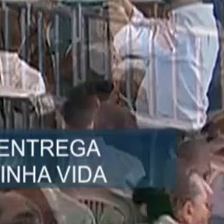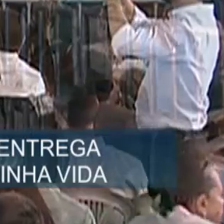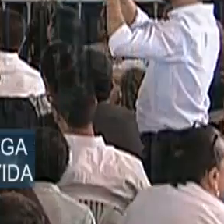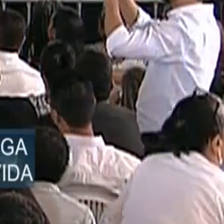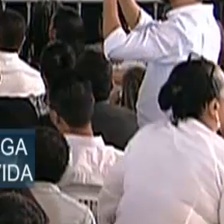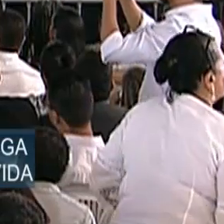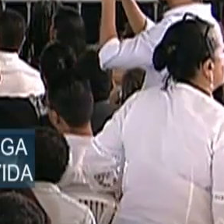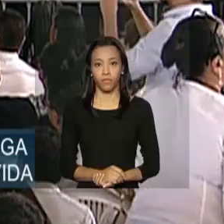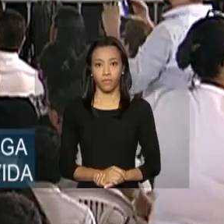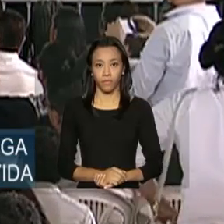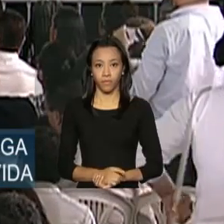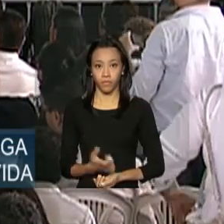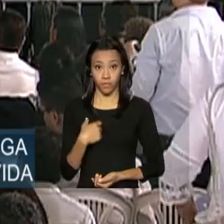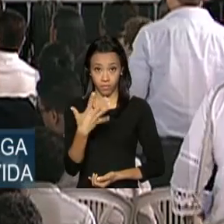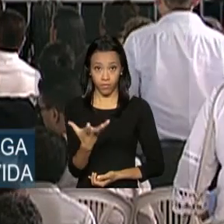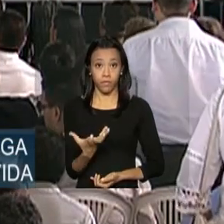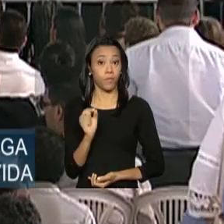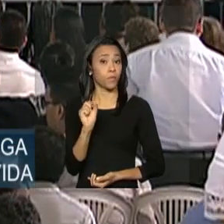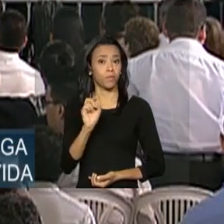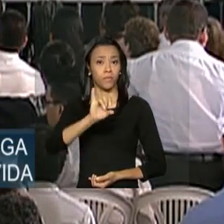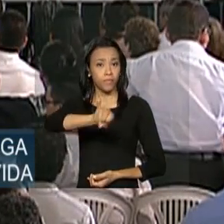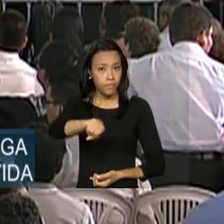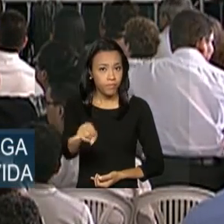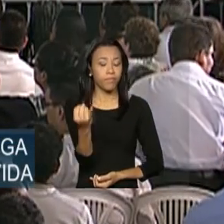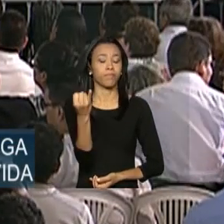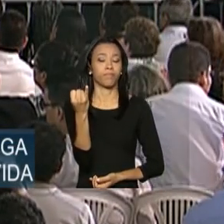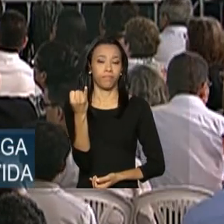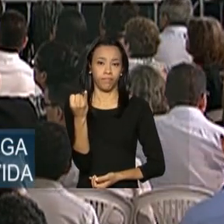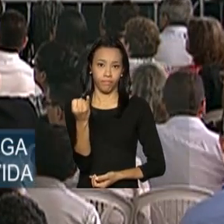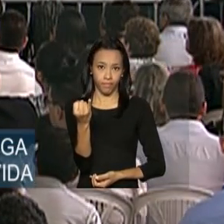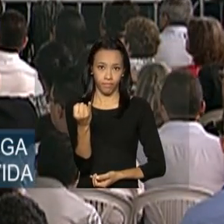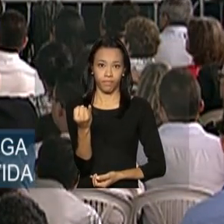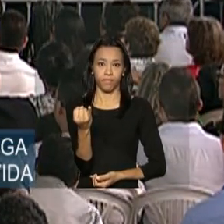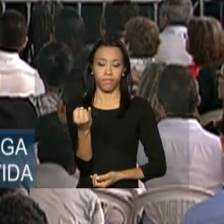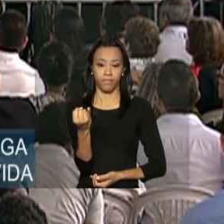queria aproveitar essa